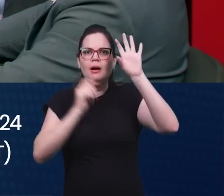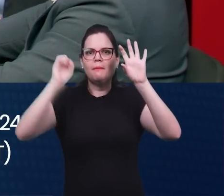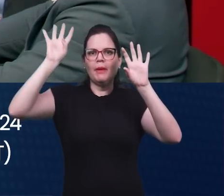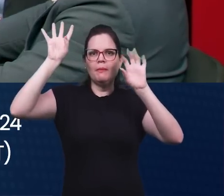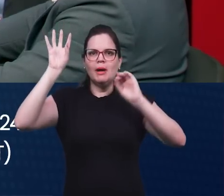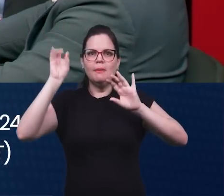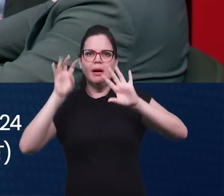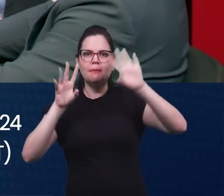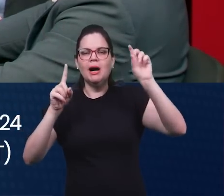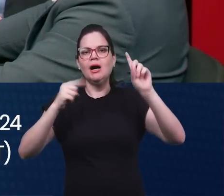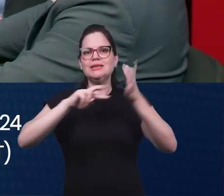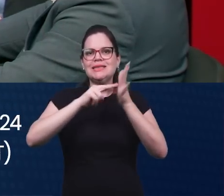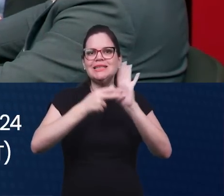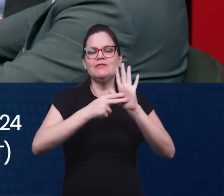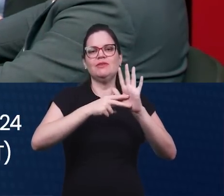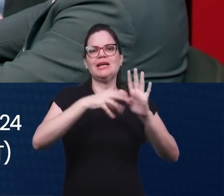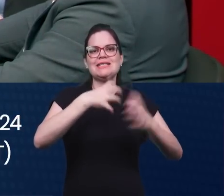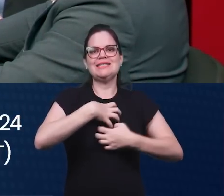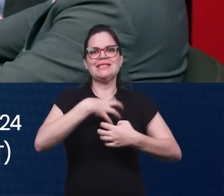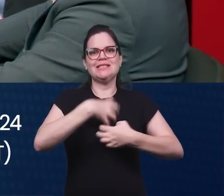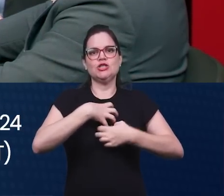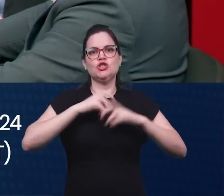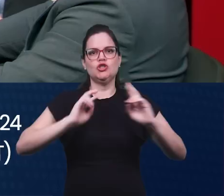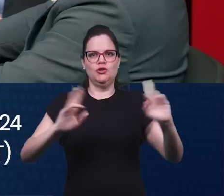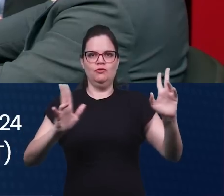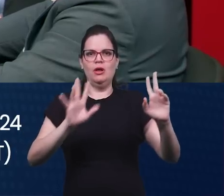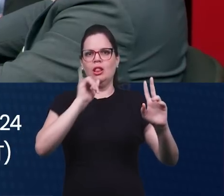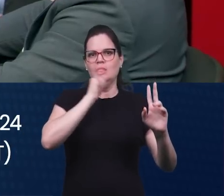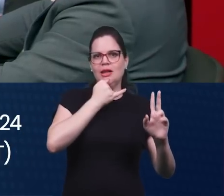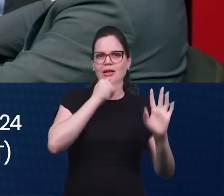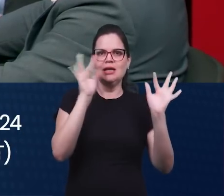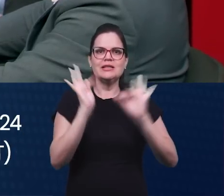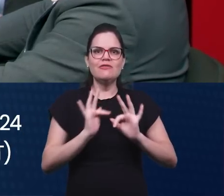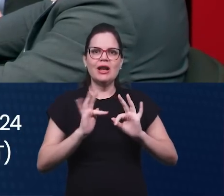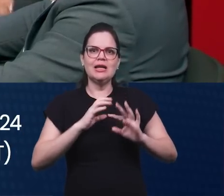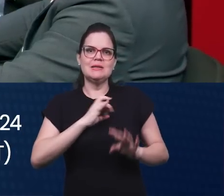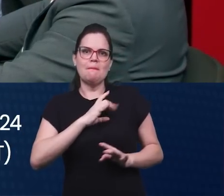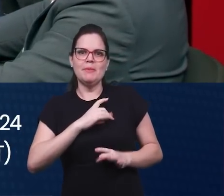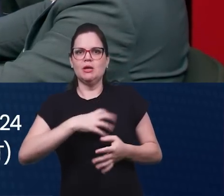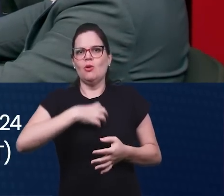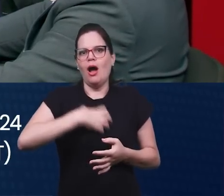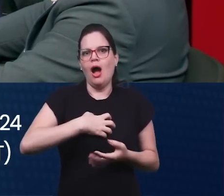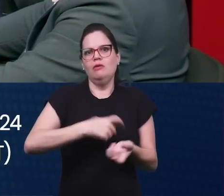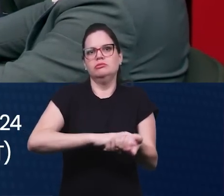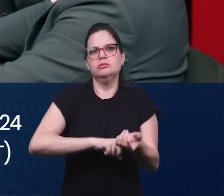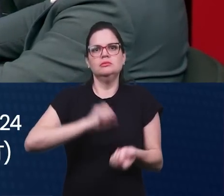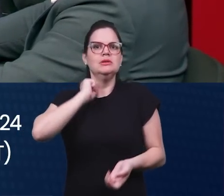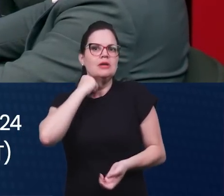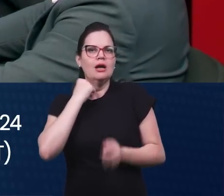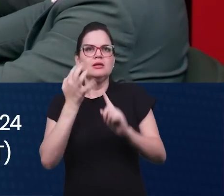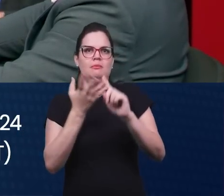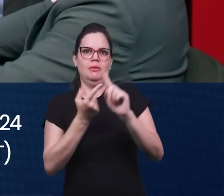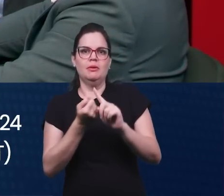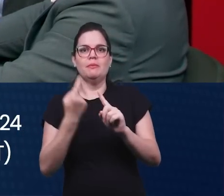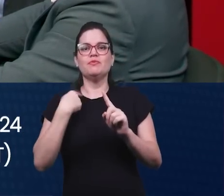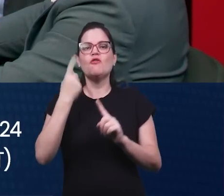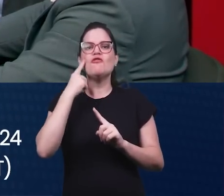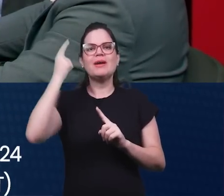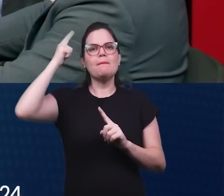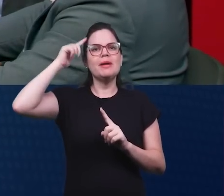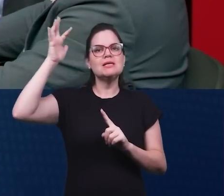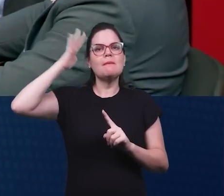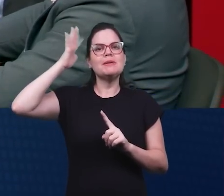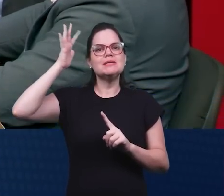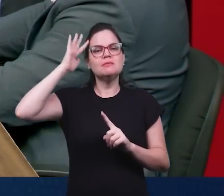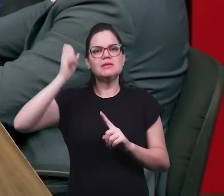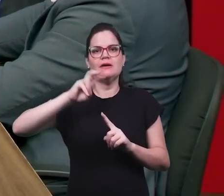os nossos sentimentos, o cérebro ele aciona uma parte diferente desse órgão que é maravilhoso. Mas quando nós